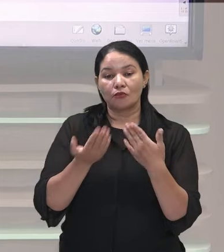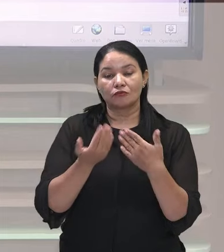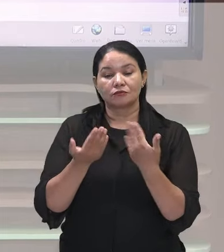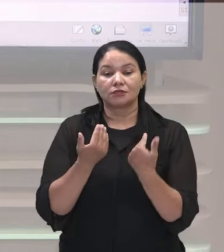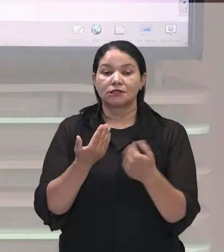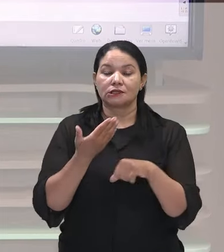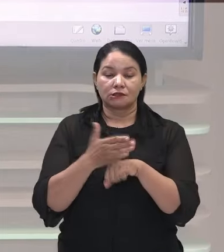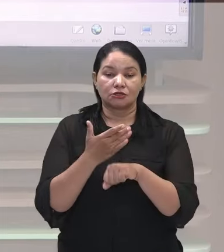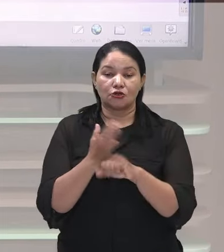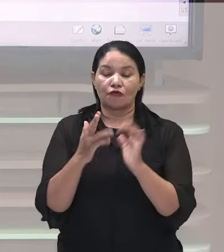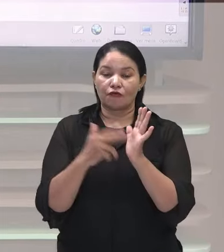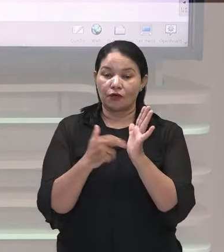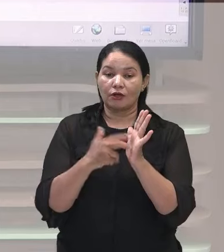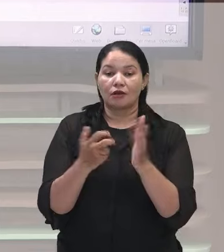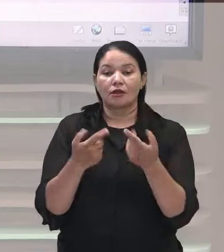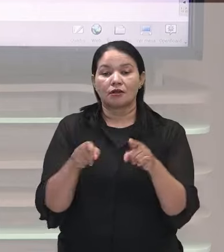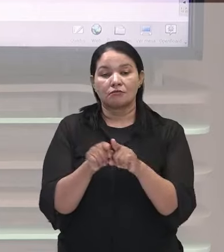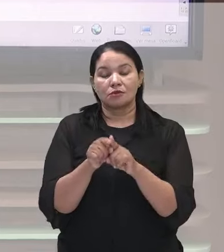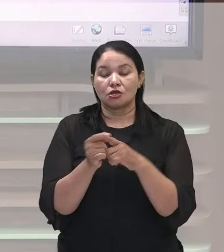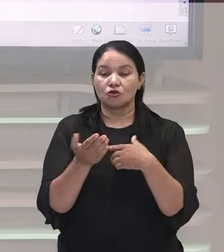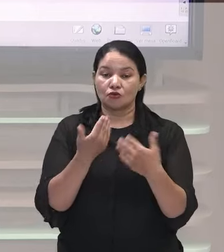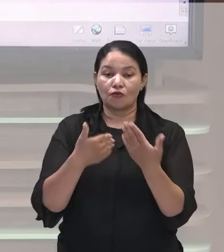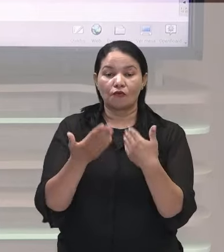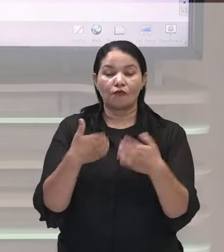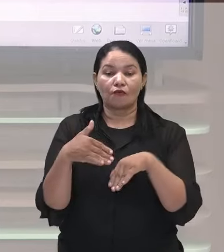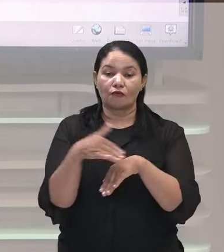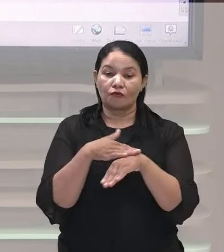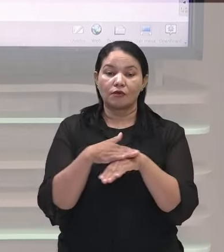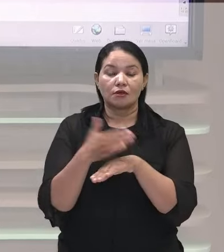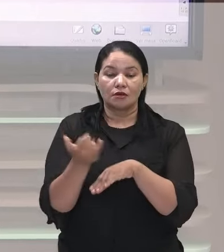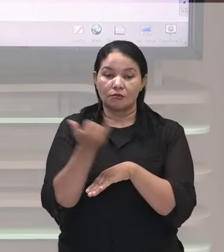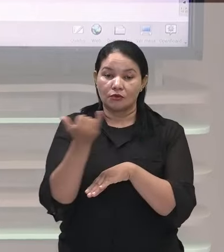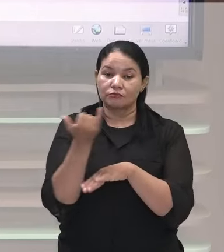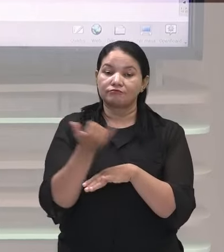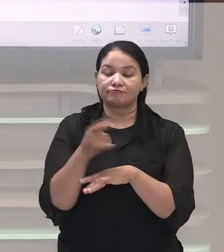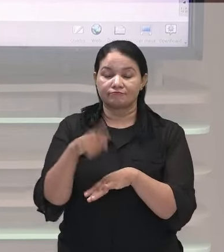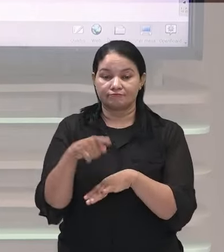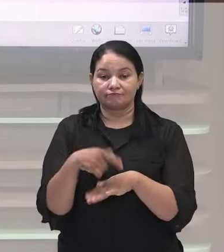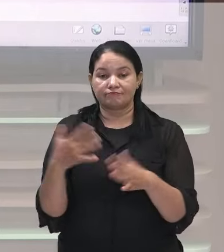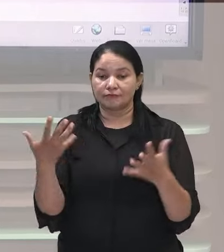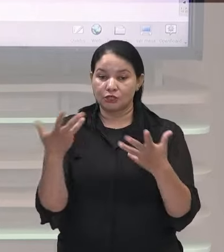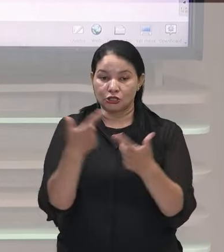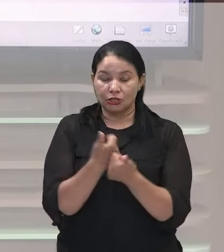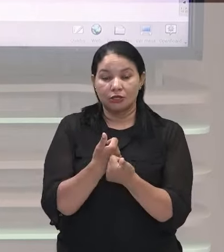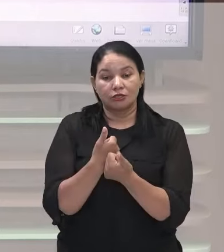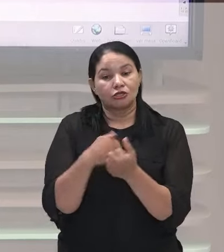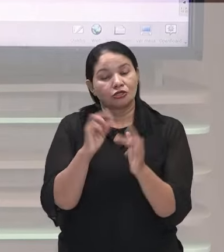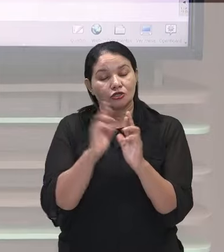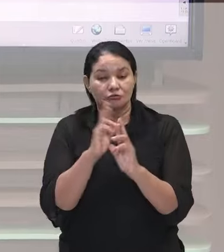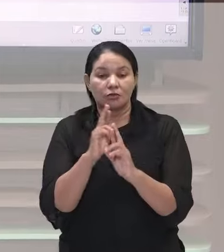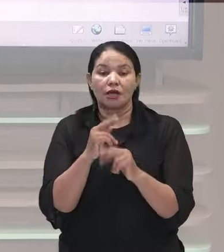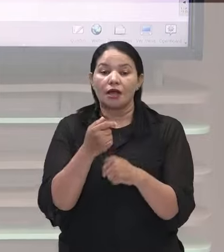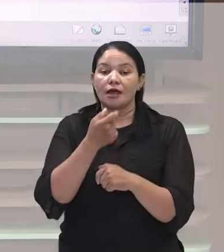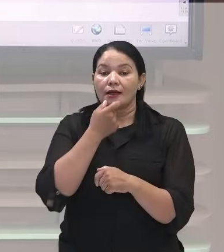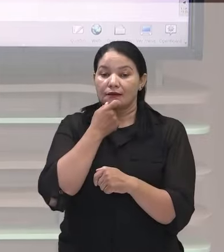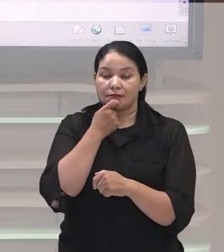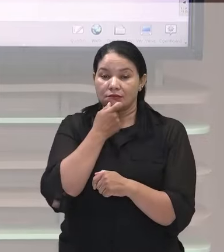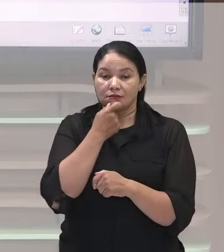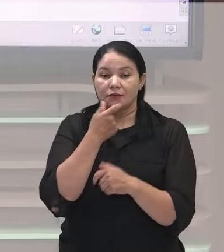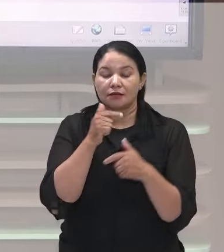também prática aí, né, de conversação, que é muito importante, é uma das habilidades que se espera, né, com a língua inglesa. Então, a gente trabalha